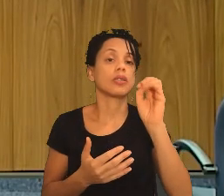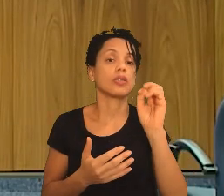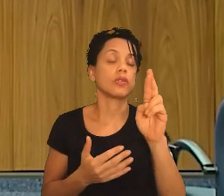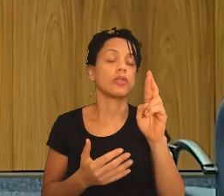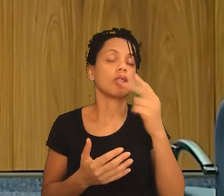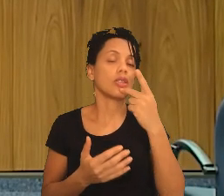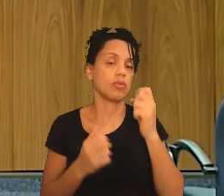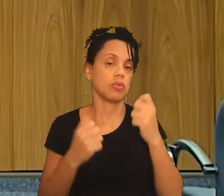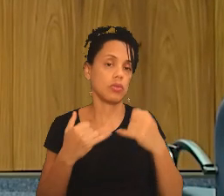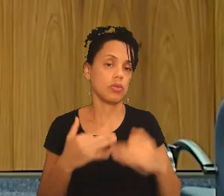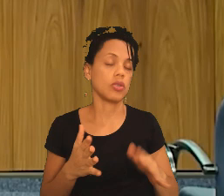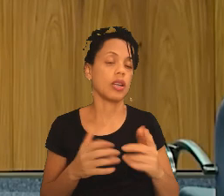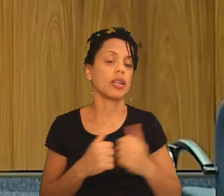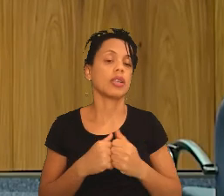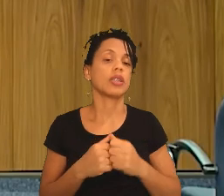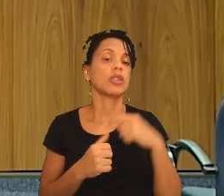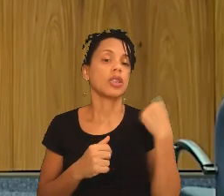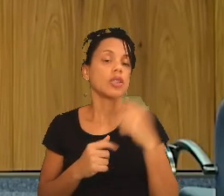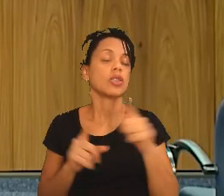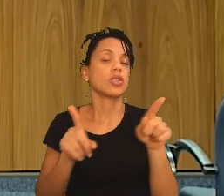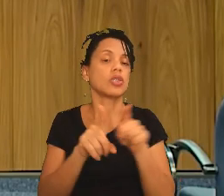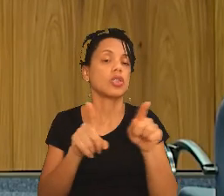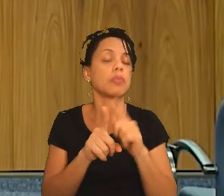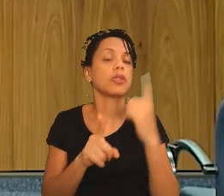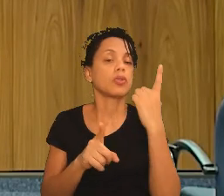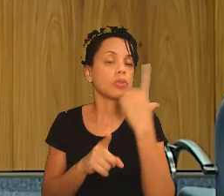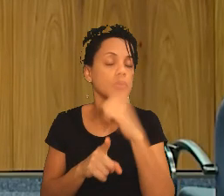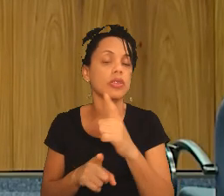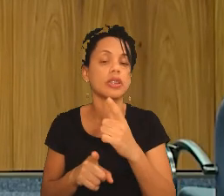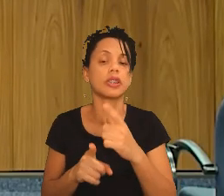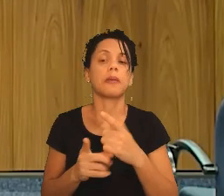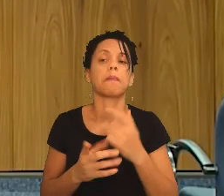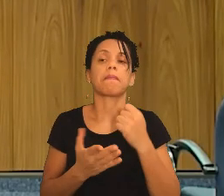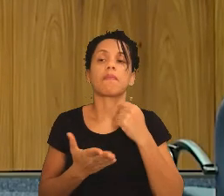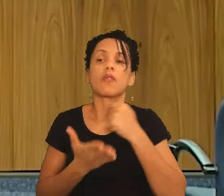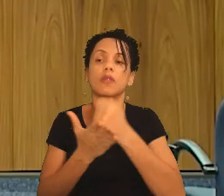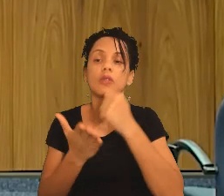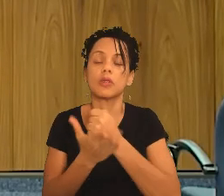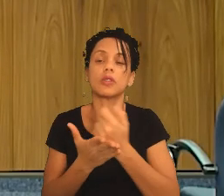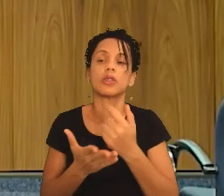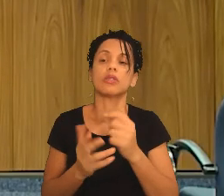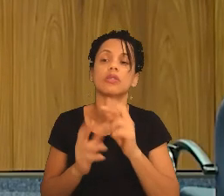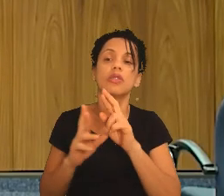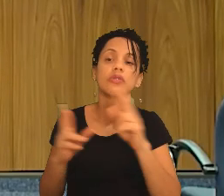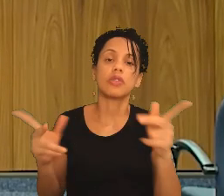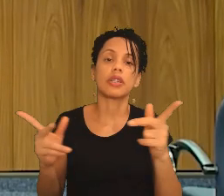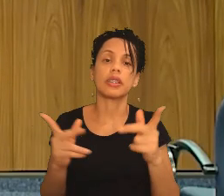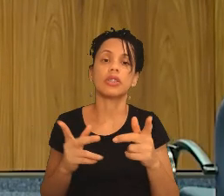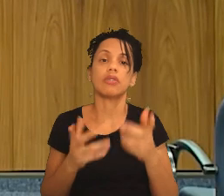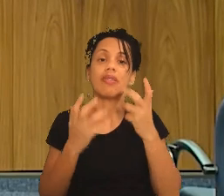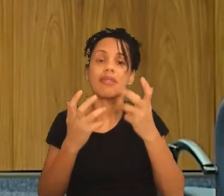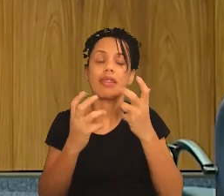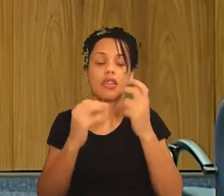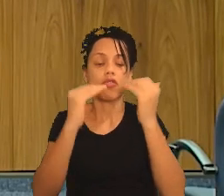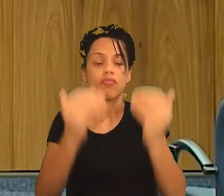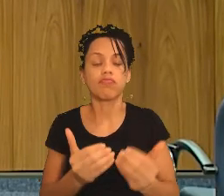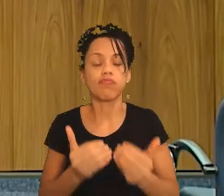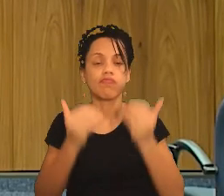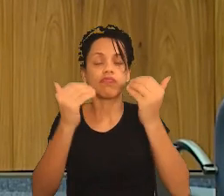de que forma fazer esse tipo de atuação, né? E aí acho que entra um pouco o que o Vitor estava